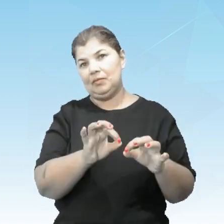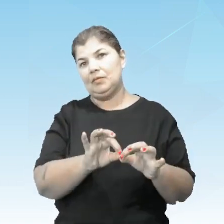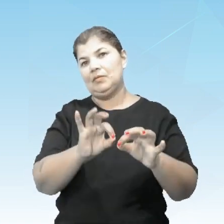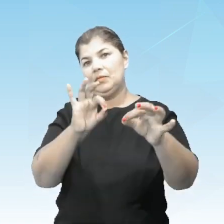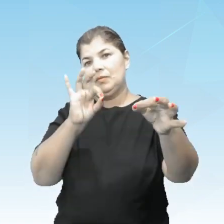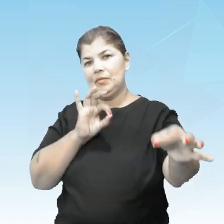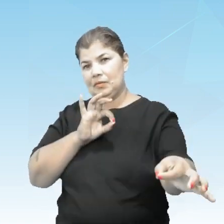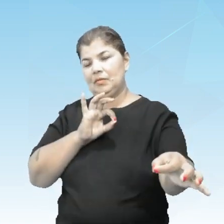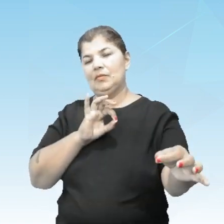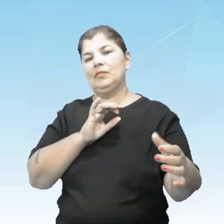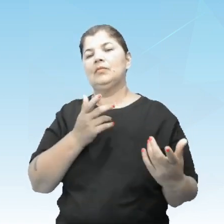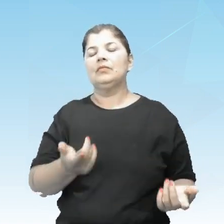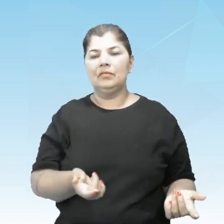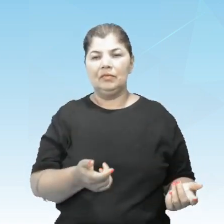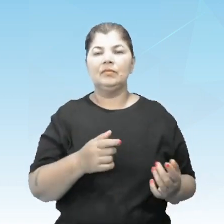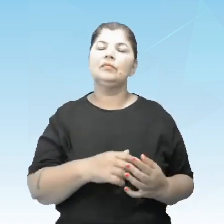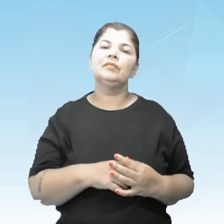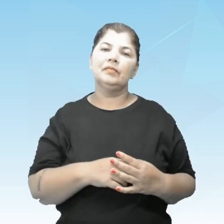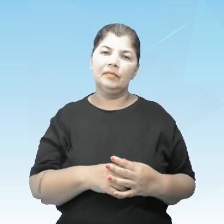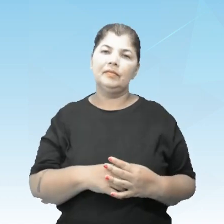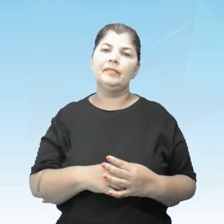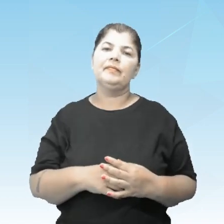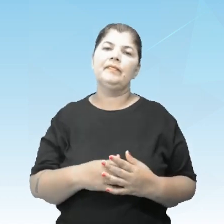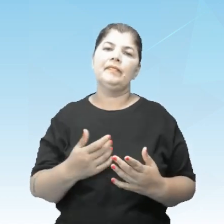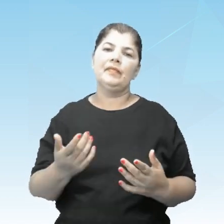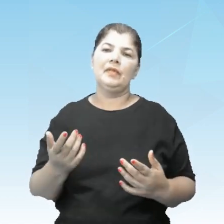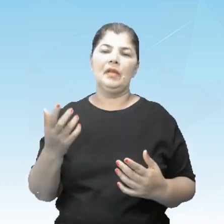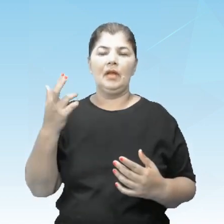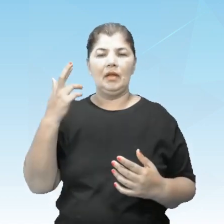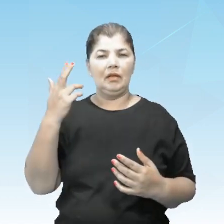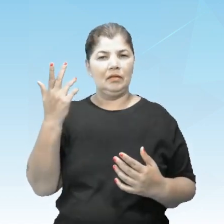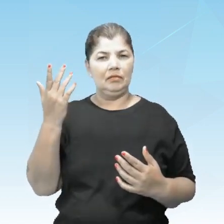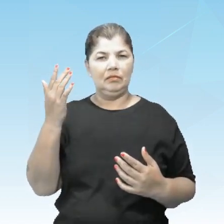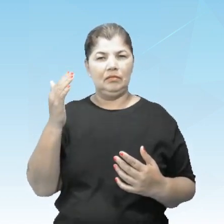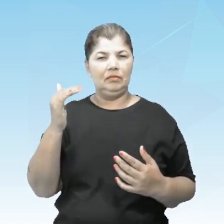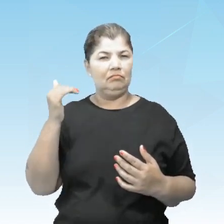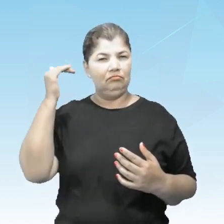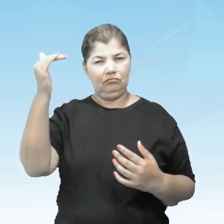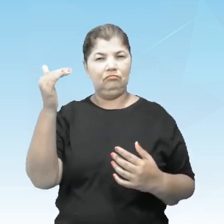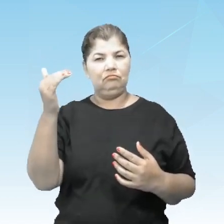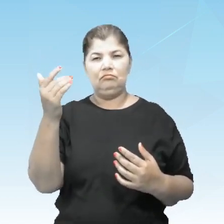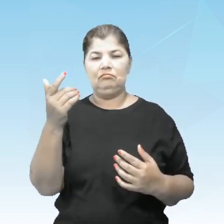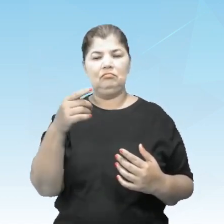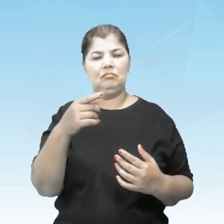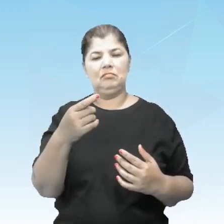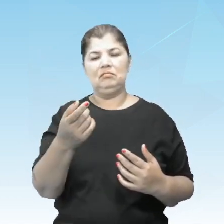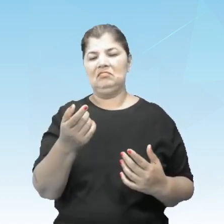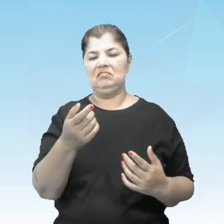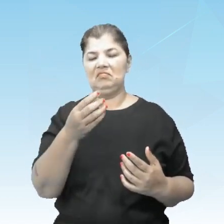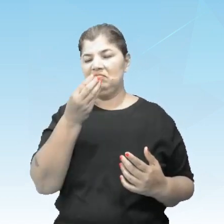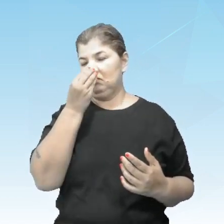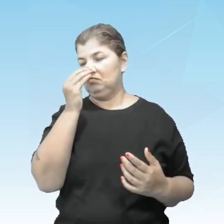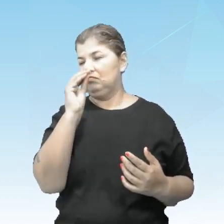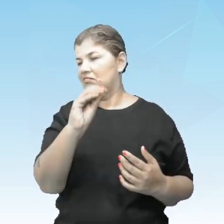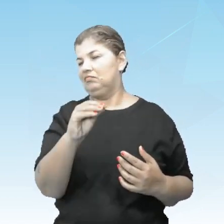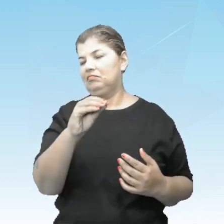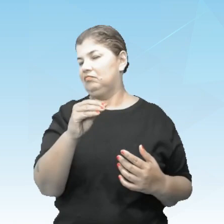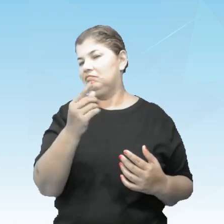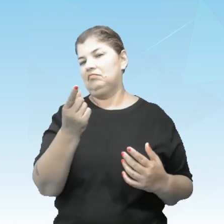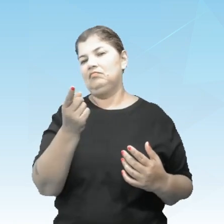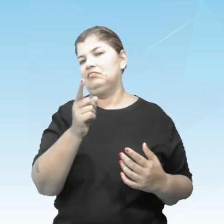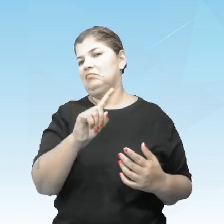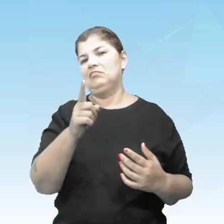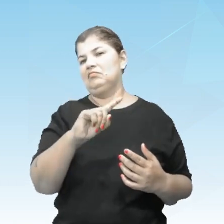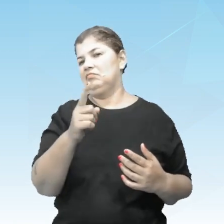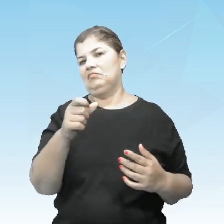pueblos. Então, as autoridades espanholas, no entanto, negaram todos os pedidos. Negaram. O